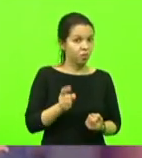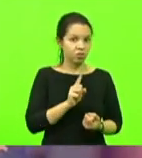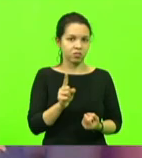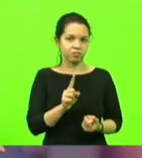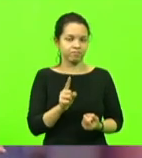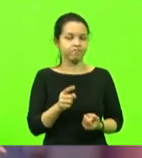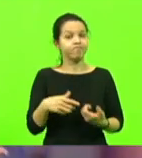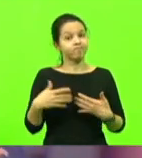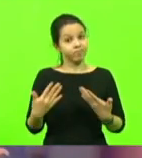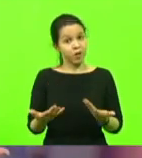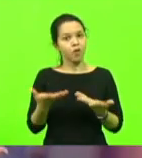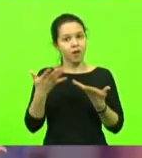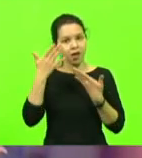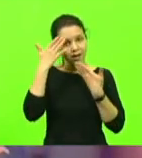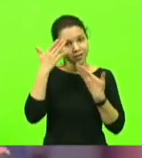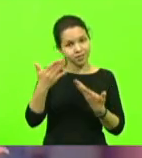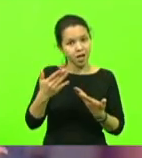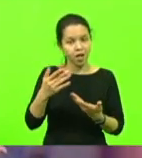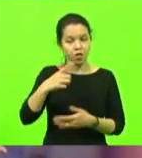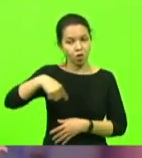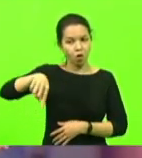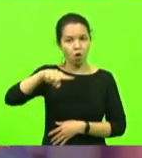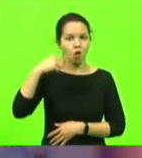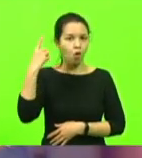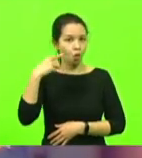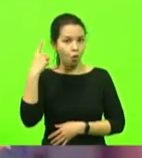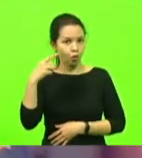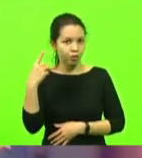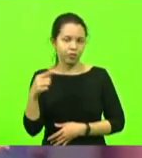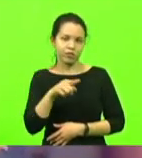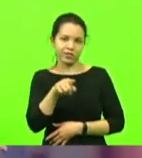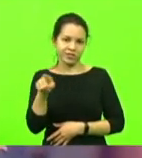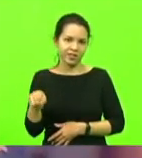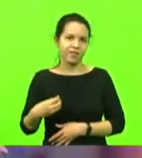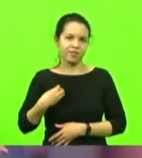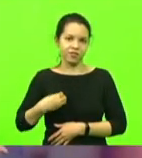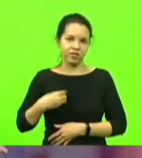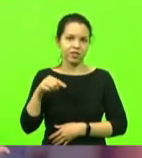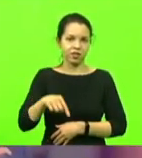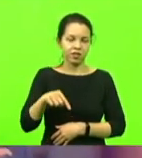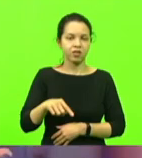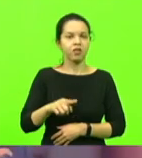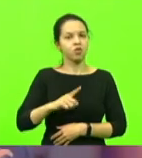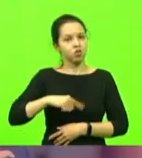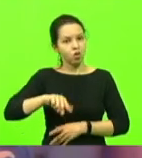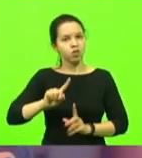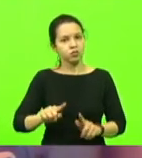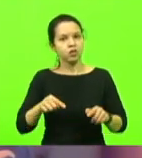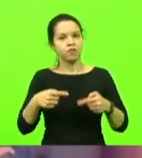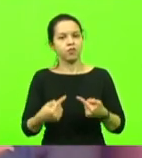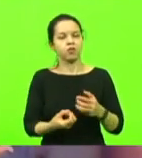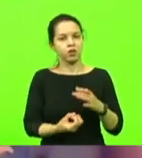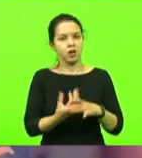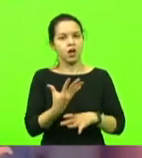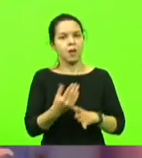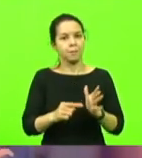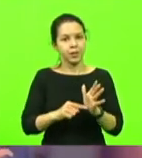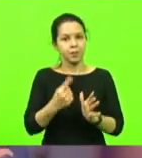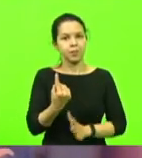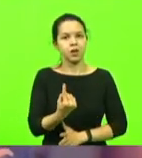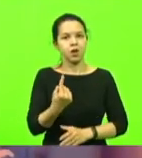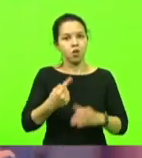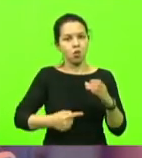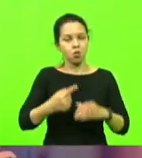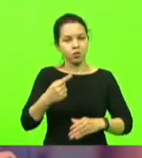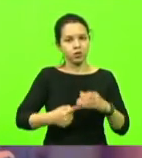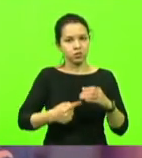agradecer a loucura nossa aqui, dos deputados presentes, e nos desafiamos a criar a primeira comissão que existe